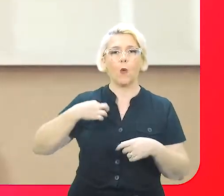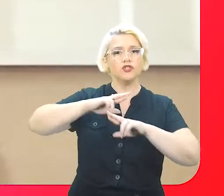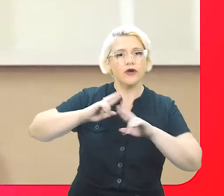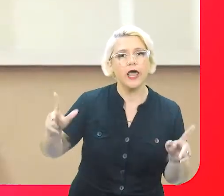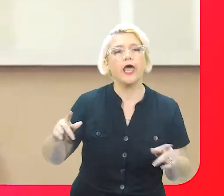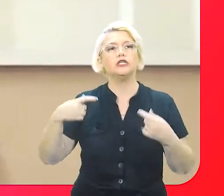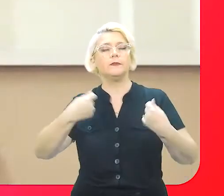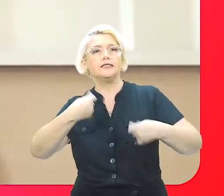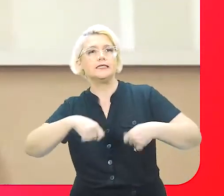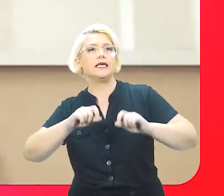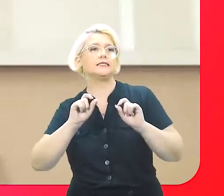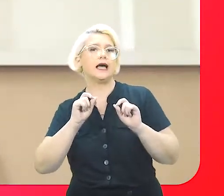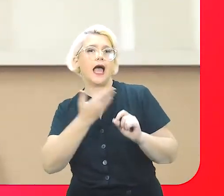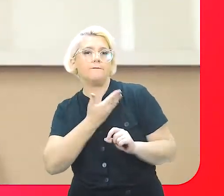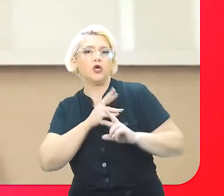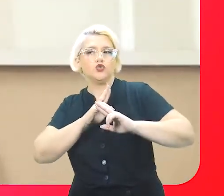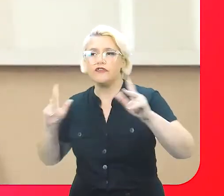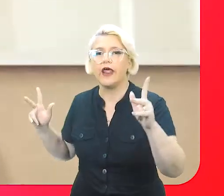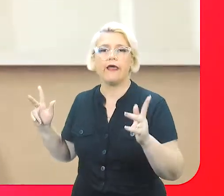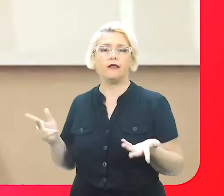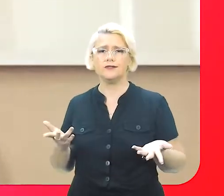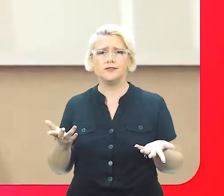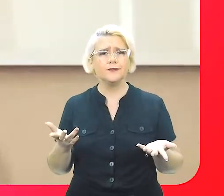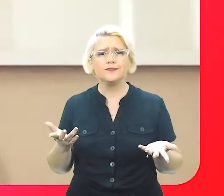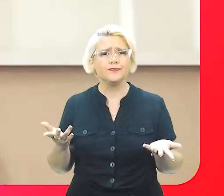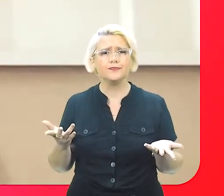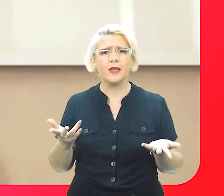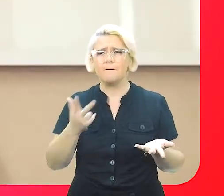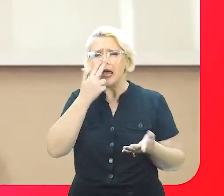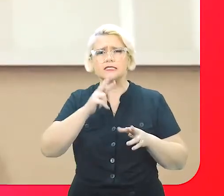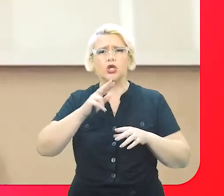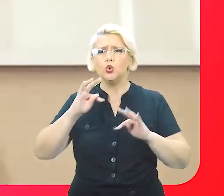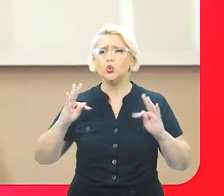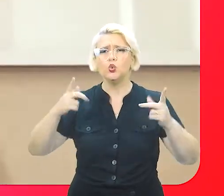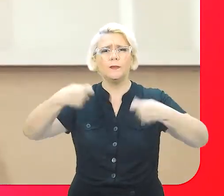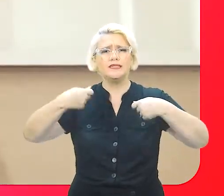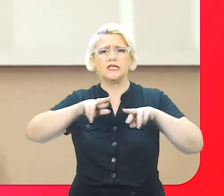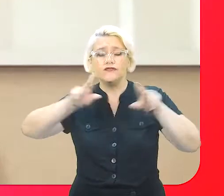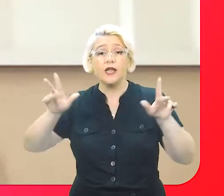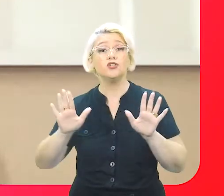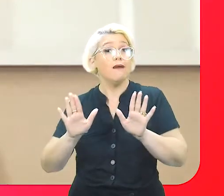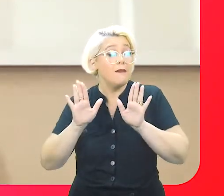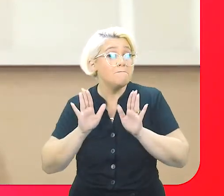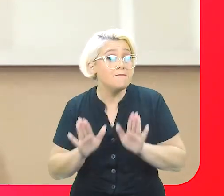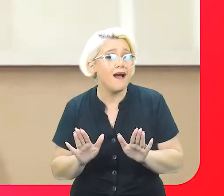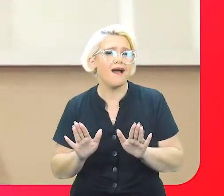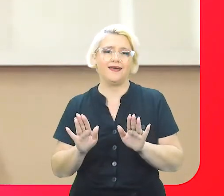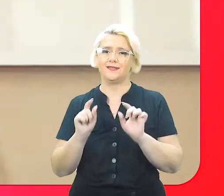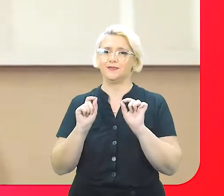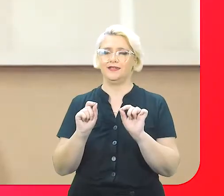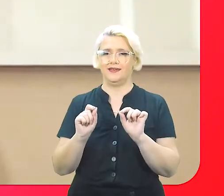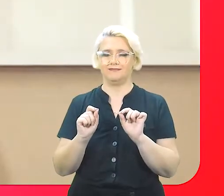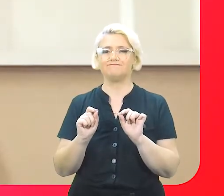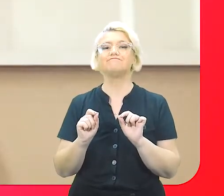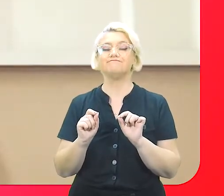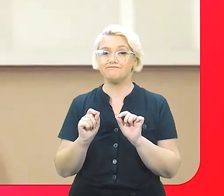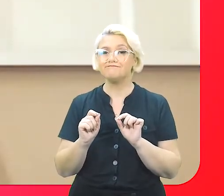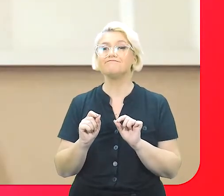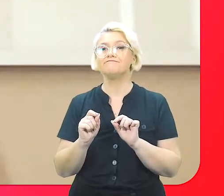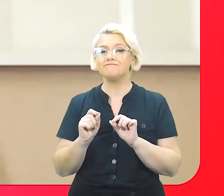na diferença dos amigos, na diferença de tudo. Só que